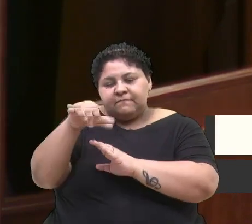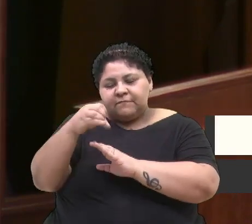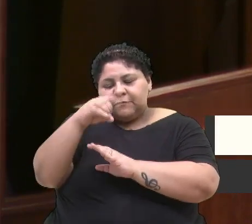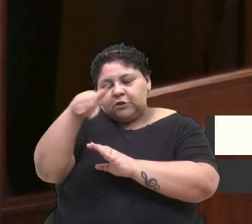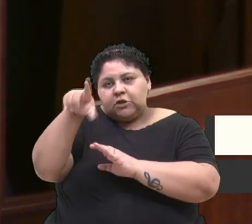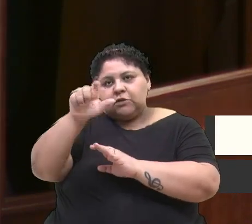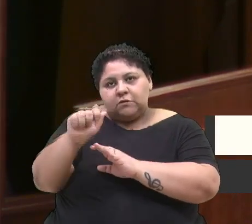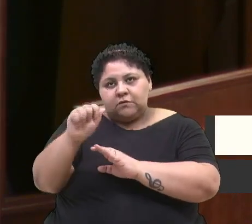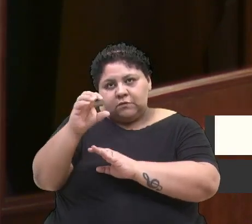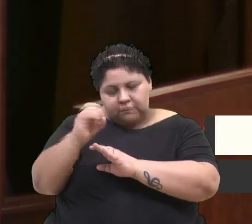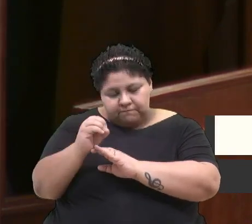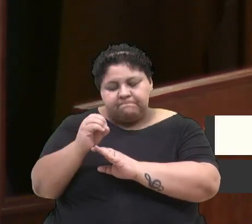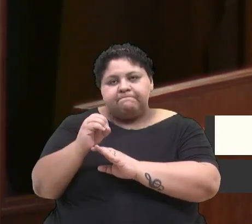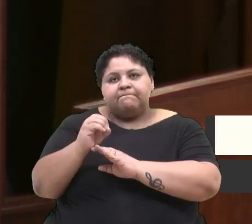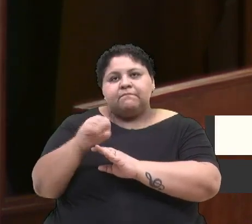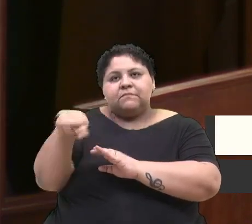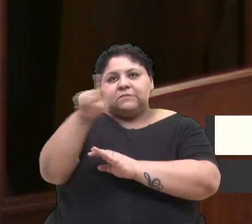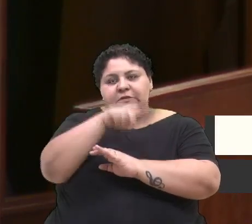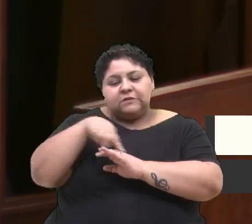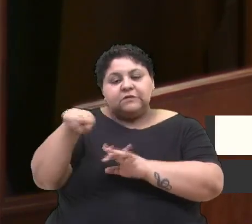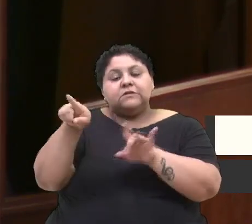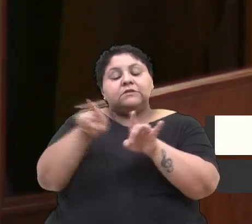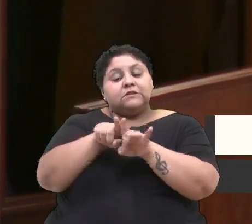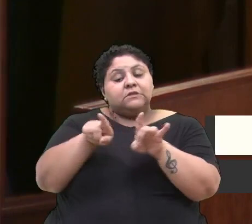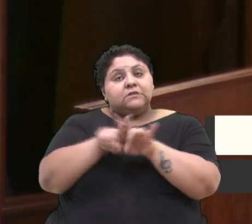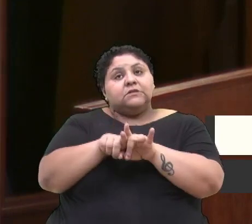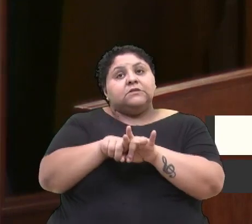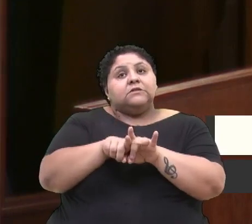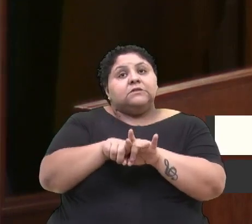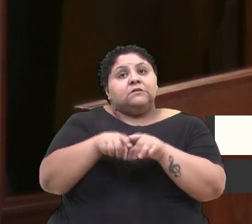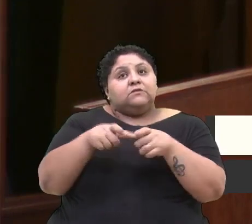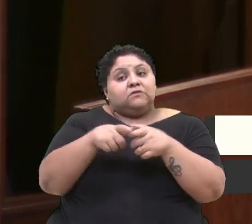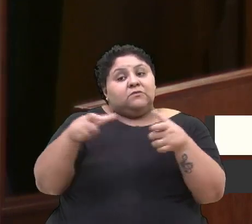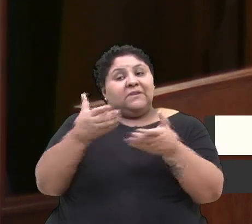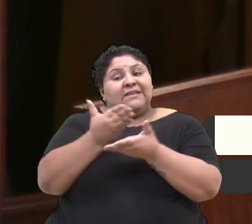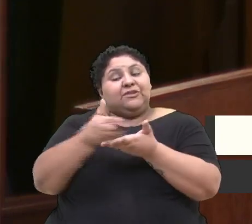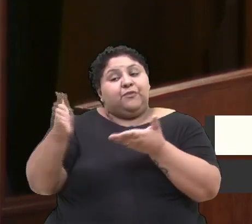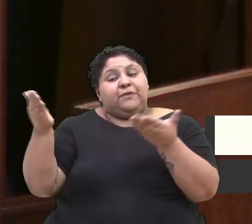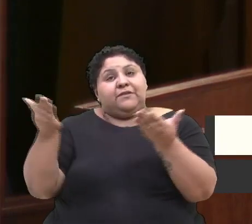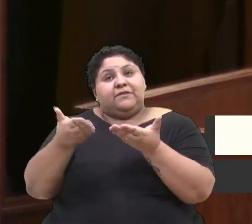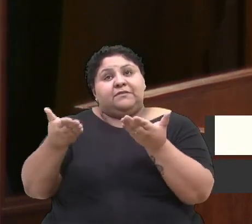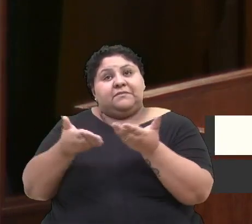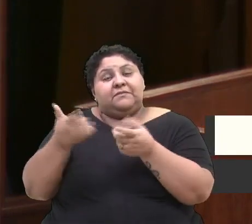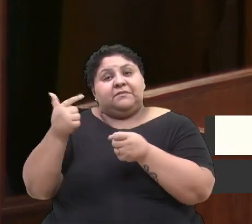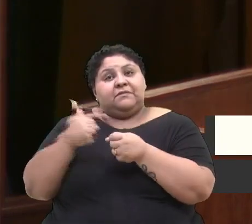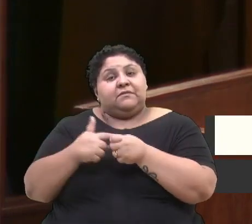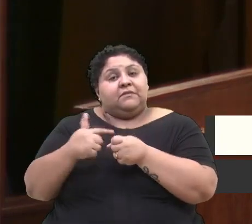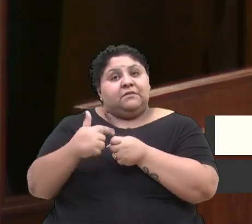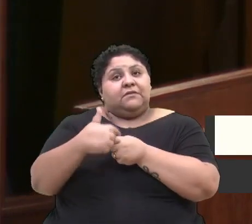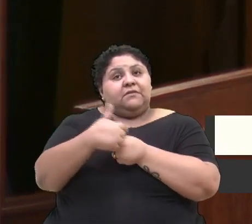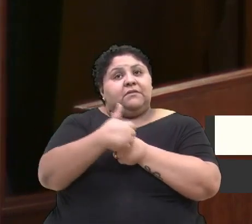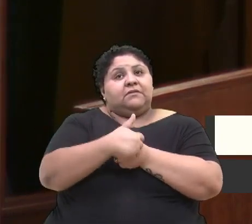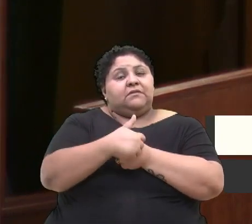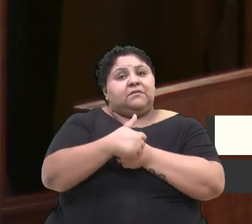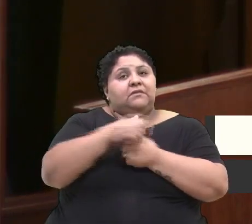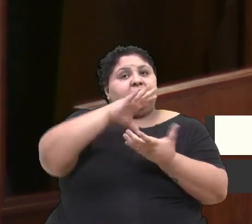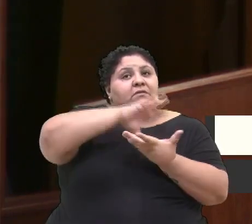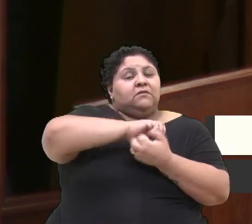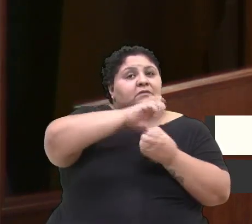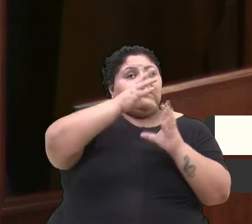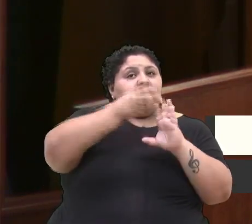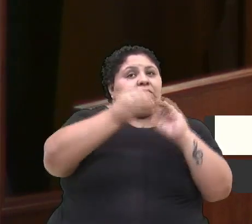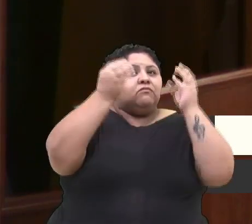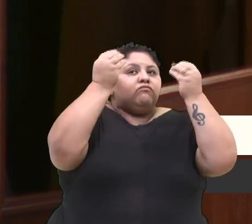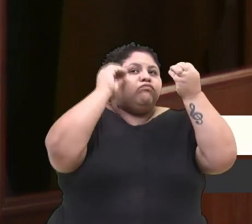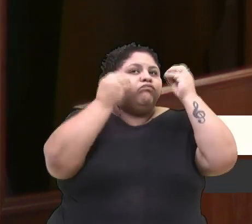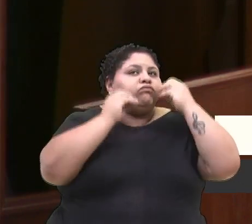Henrique Leone Ramos, a gente também teve uma grande perda hoje na cidade, que é o artista plástico Fábio